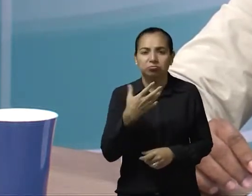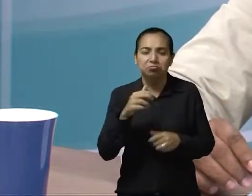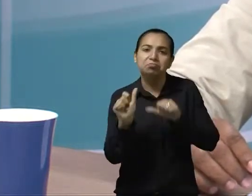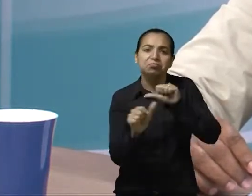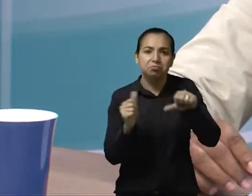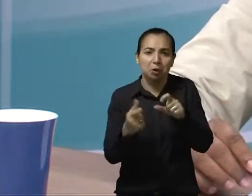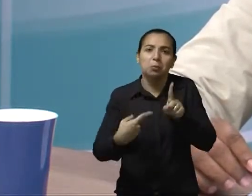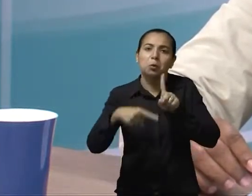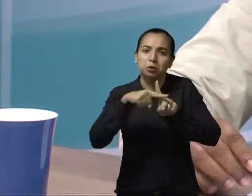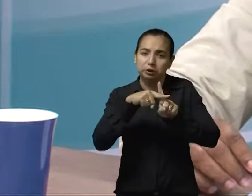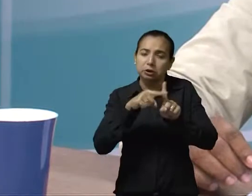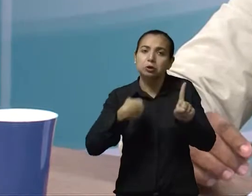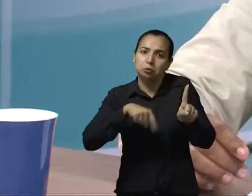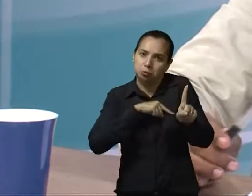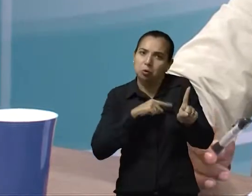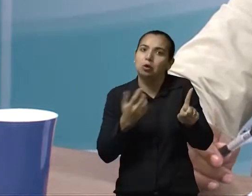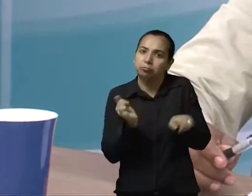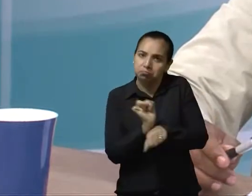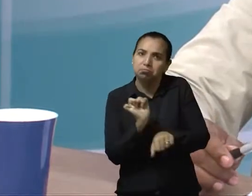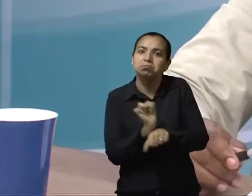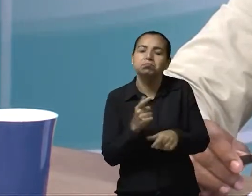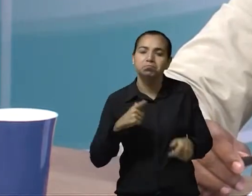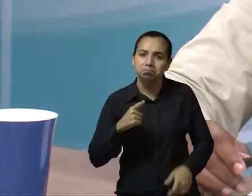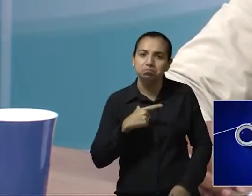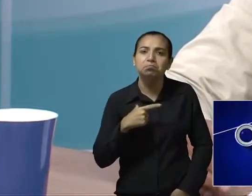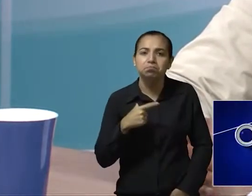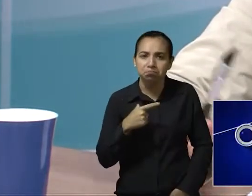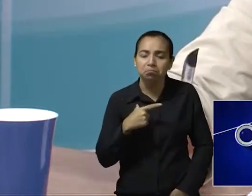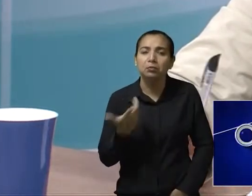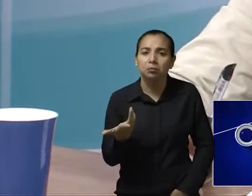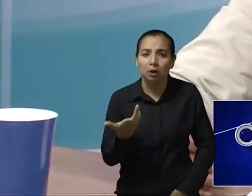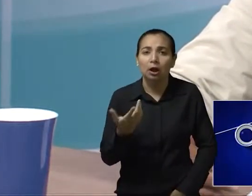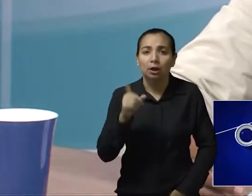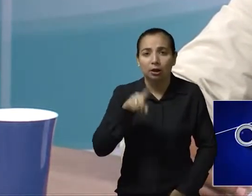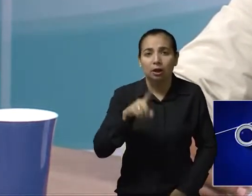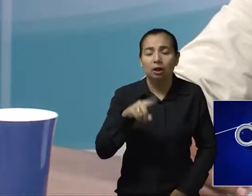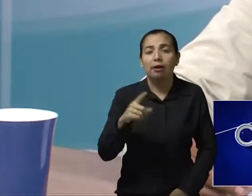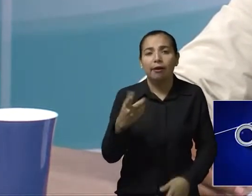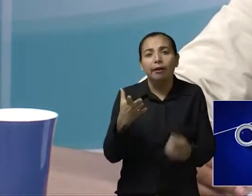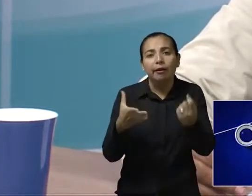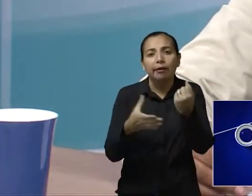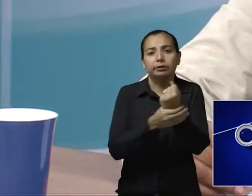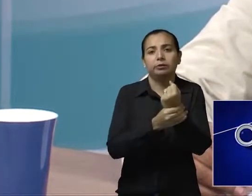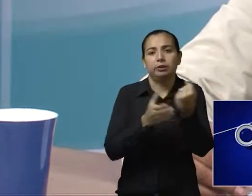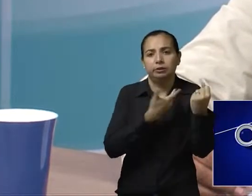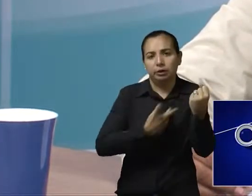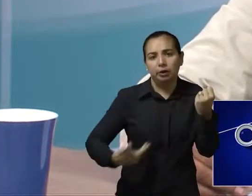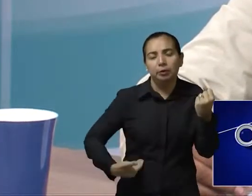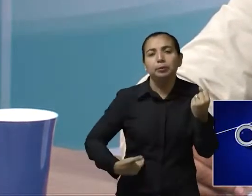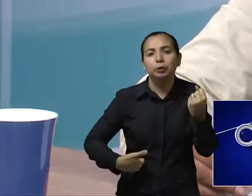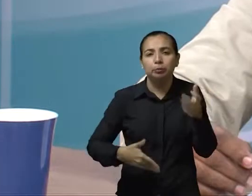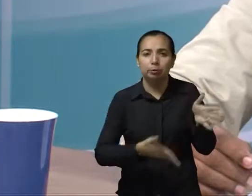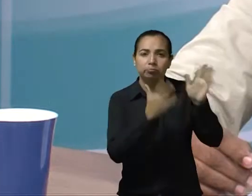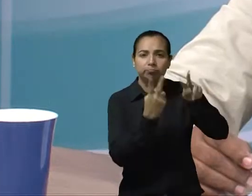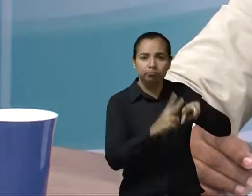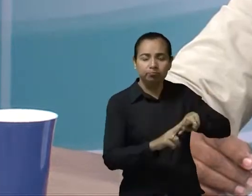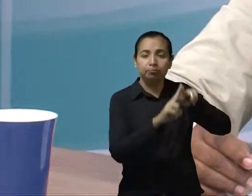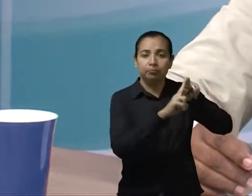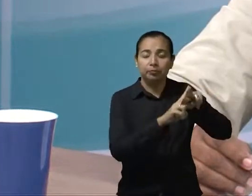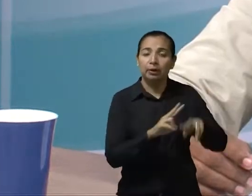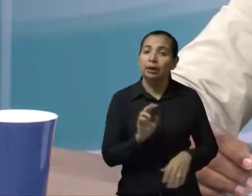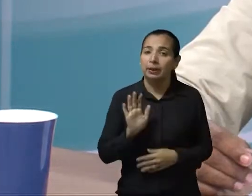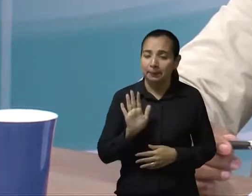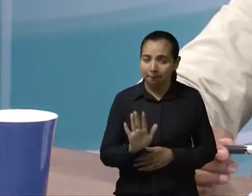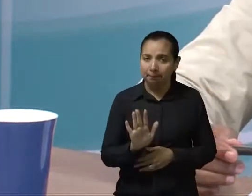questão das políticas que vêm para a segurança pública e sistema penitenciário. Nós não somos